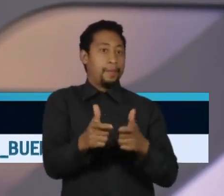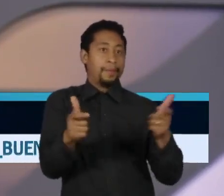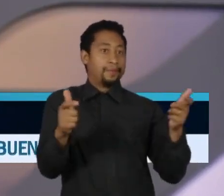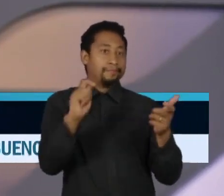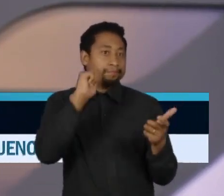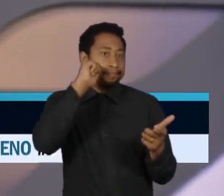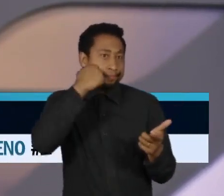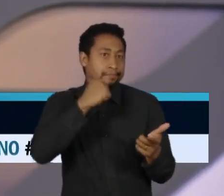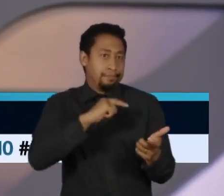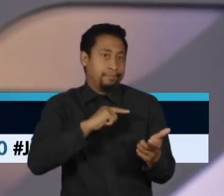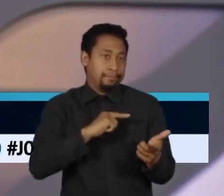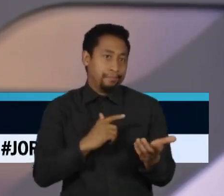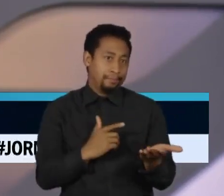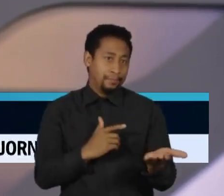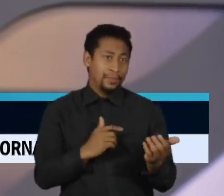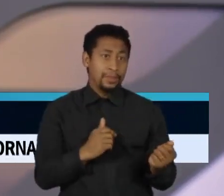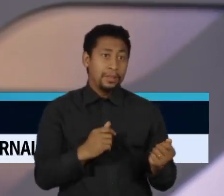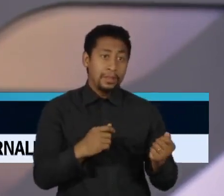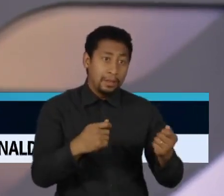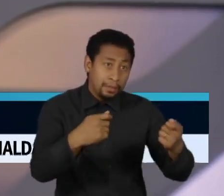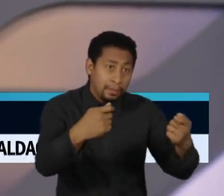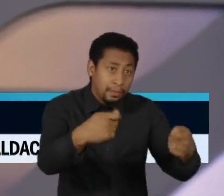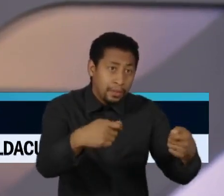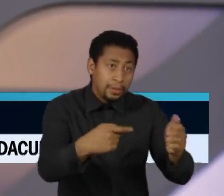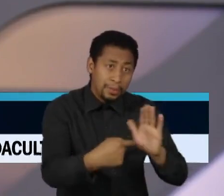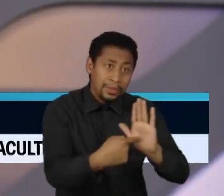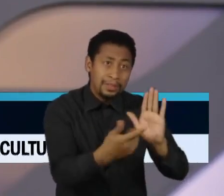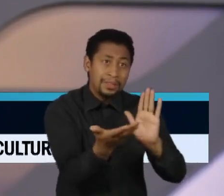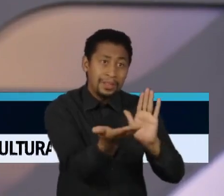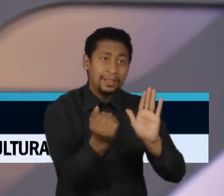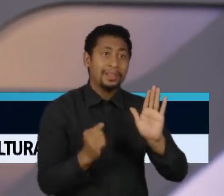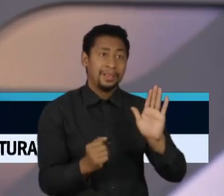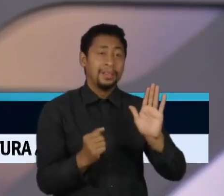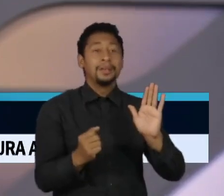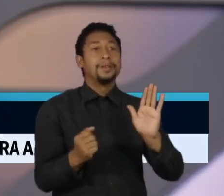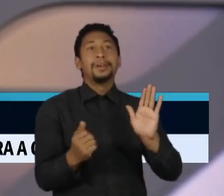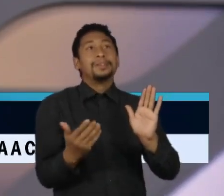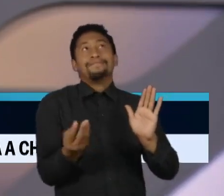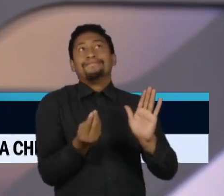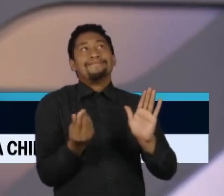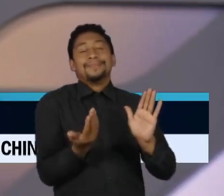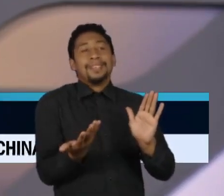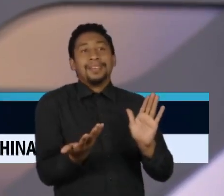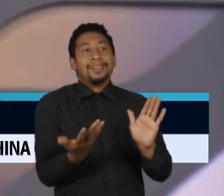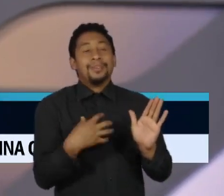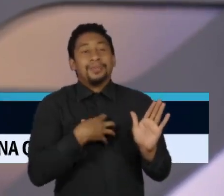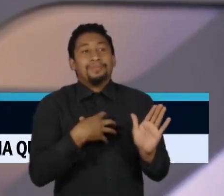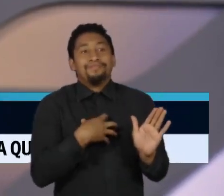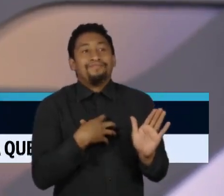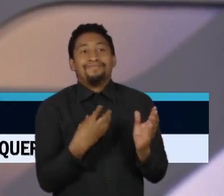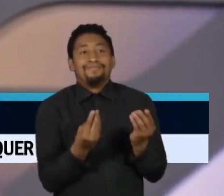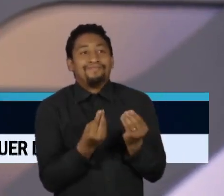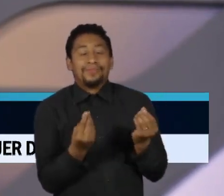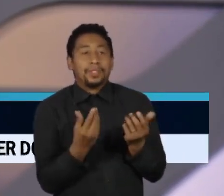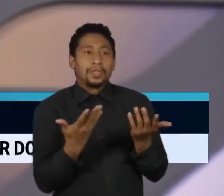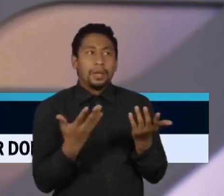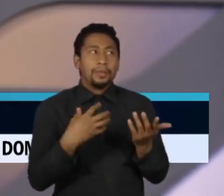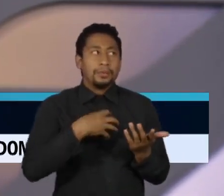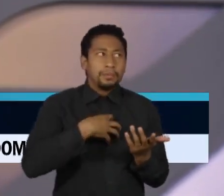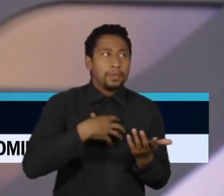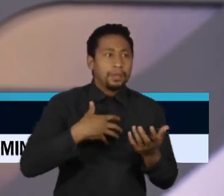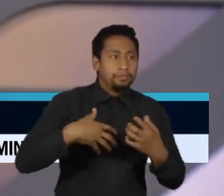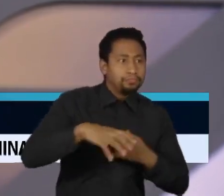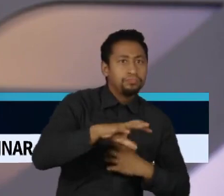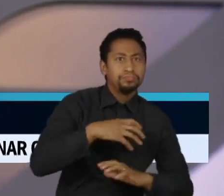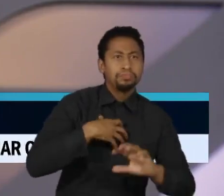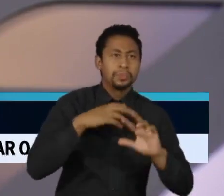isso precisa ser visto de uma forma muito mais sensível, de uma forma humanizada, não é?